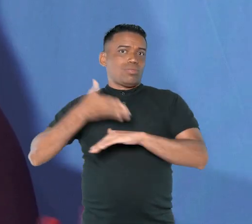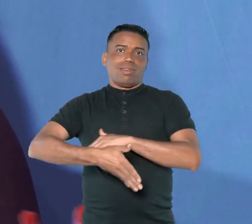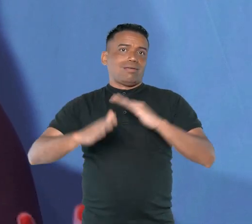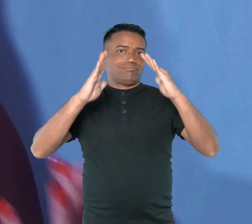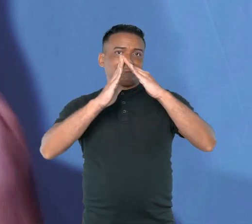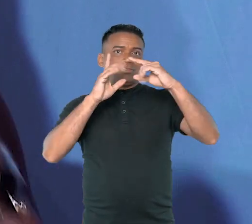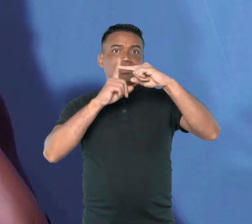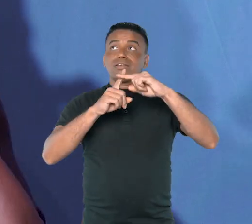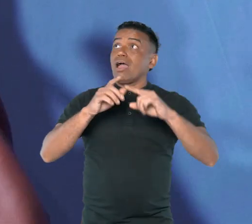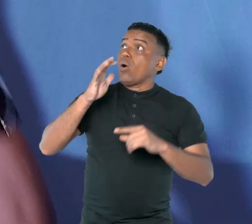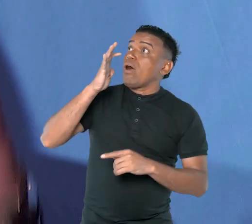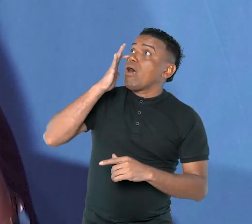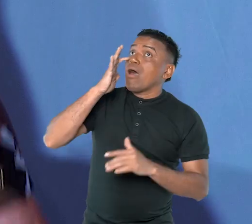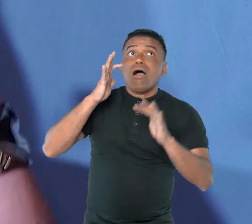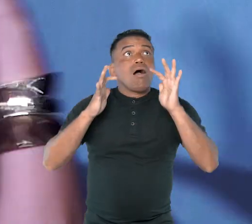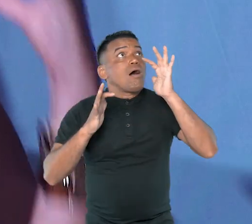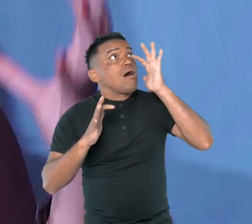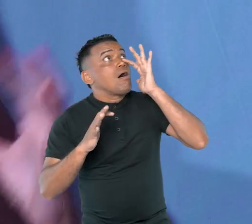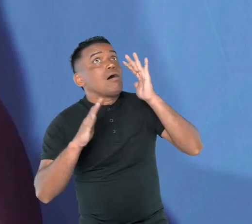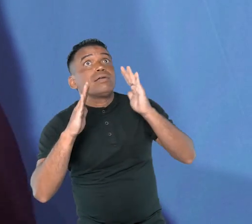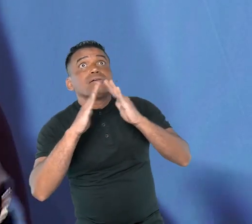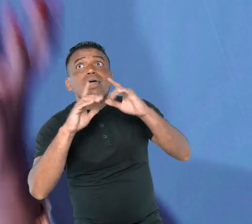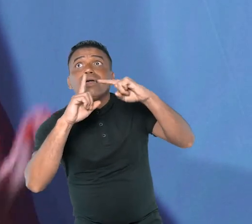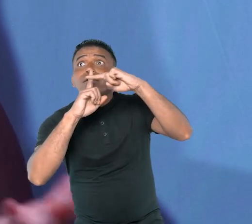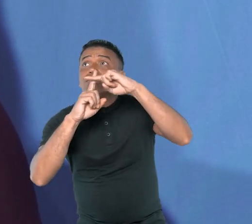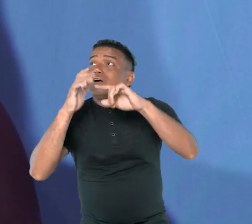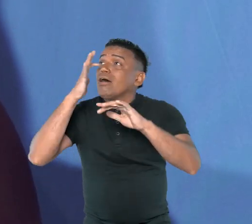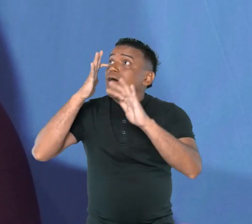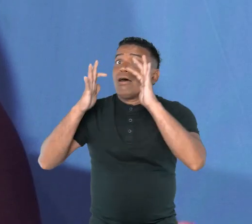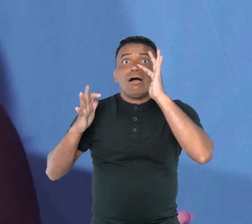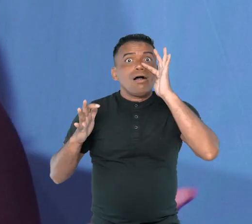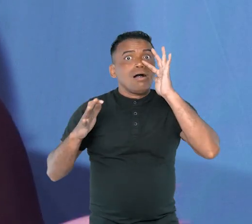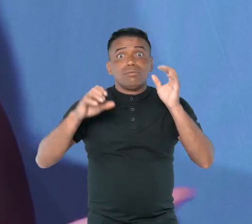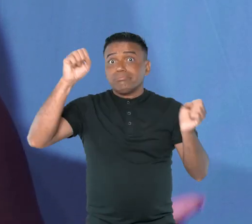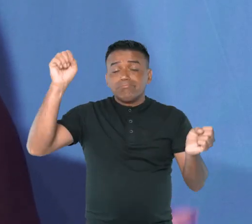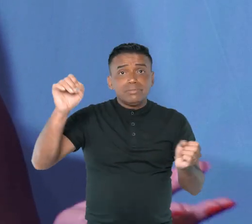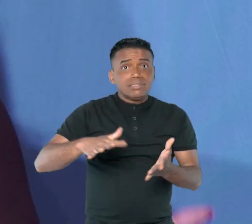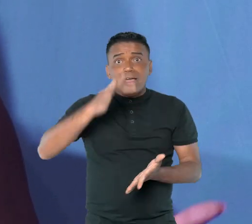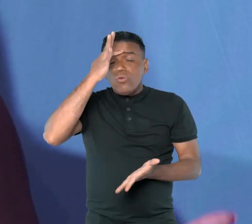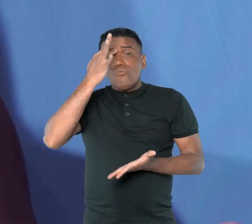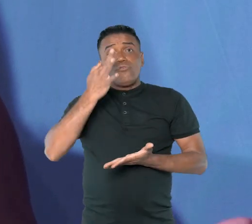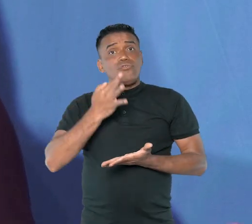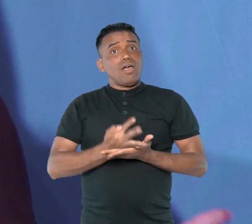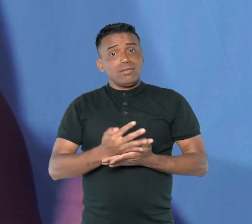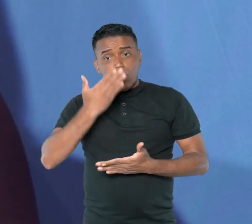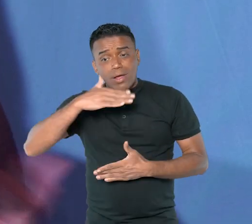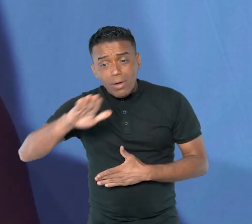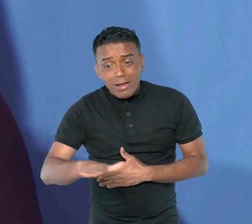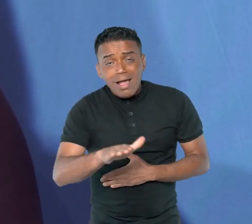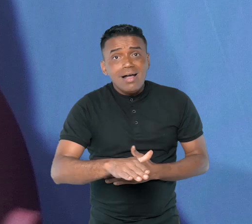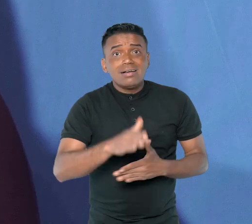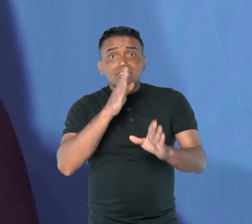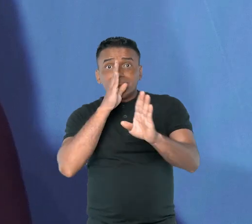eu fiquei muito fascinada com aquele ar, né, com as sensações, com o mistério da fé mesmo. Eu era uma criança diante do mistério da fé,